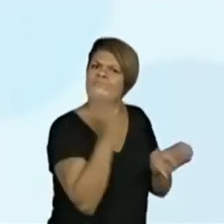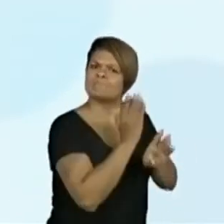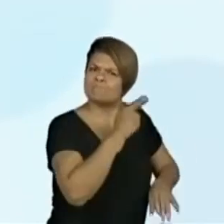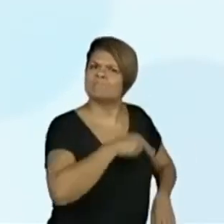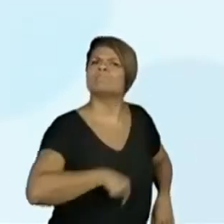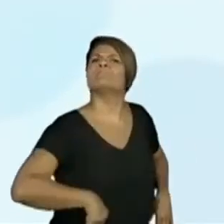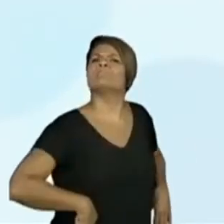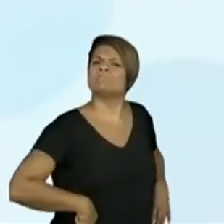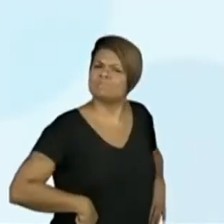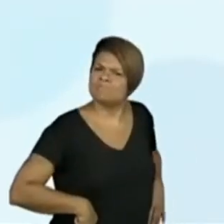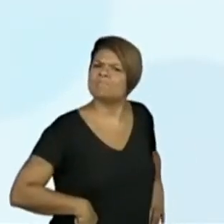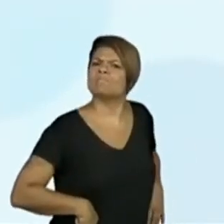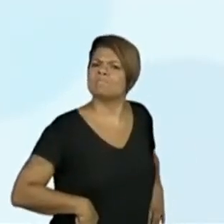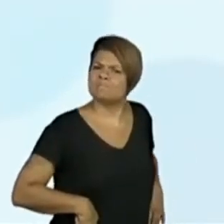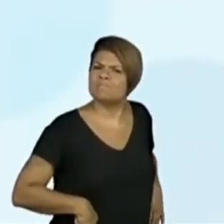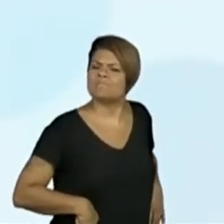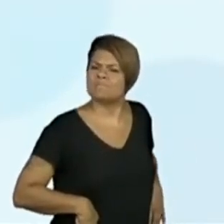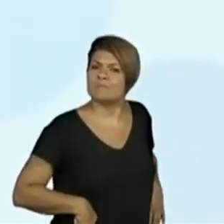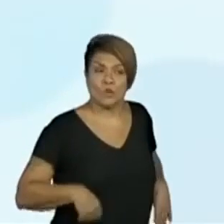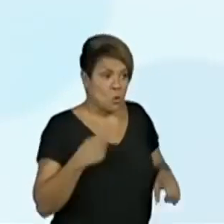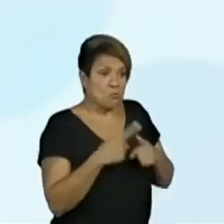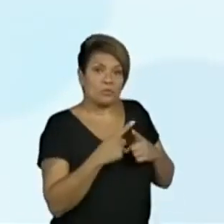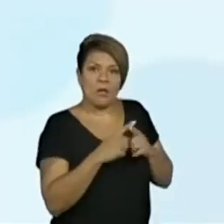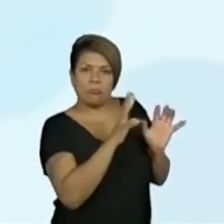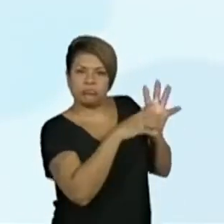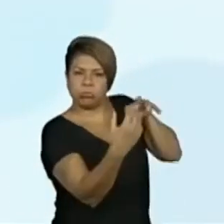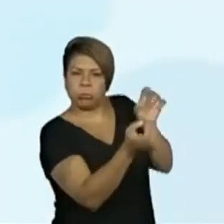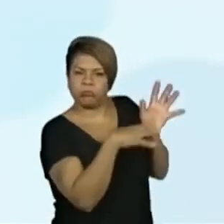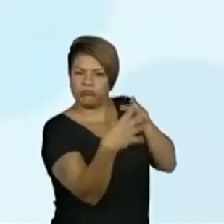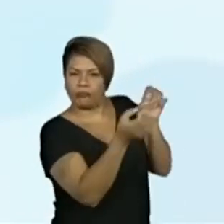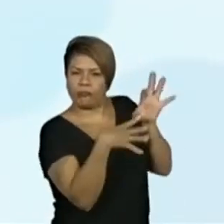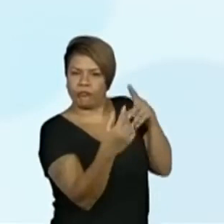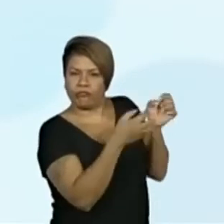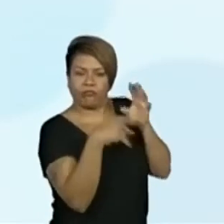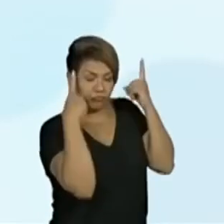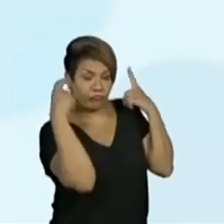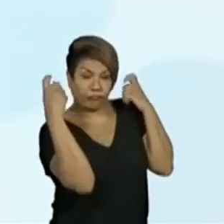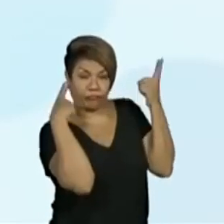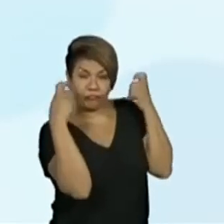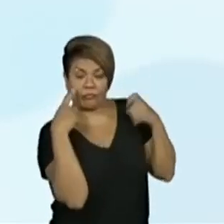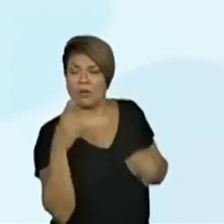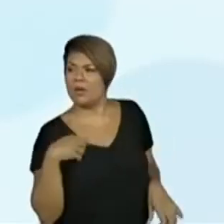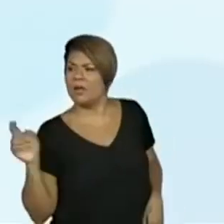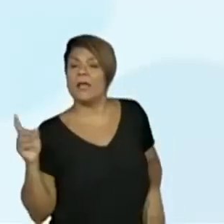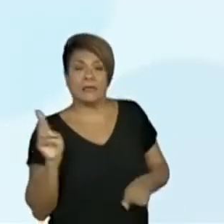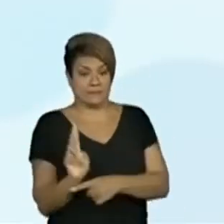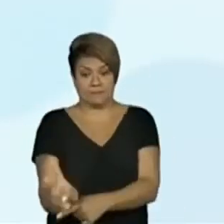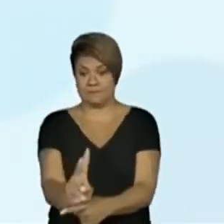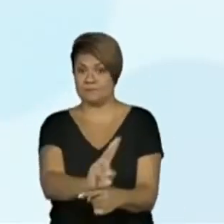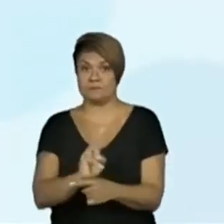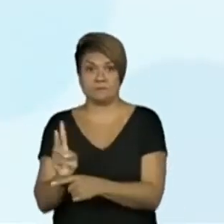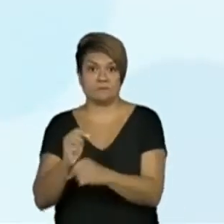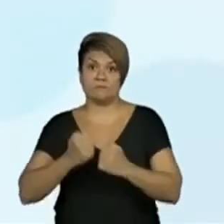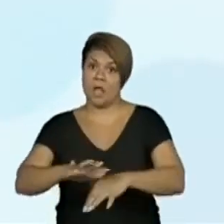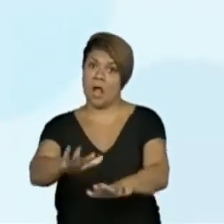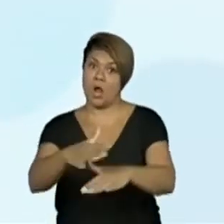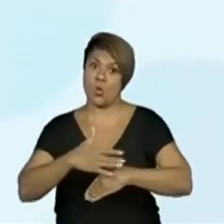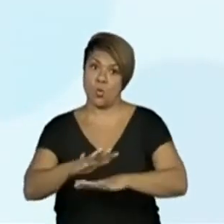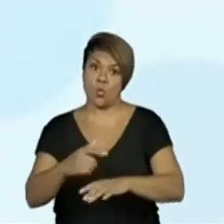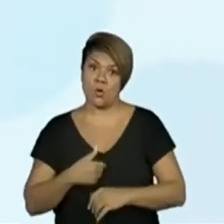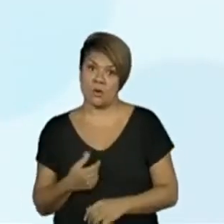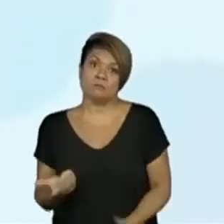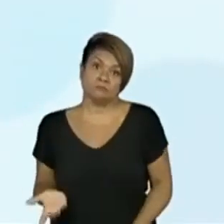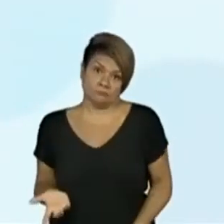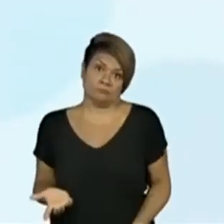uma moita se mexendo, um barulho em volta ali do lago. Ele teve que ir lá verificar. Ele é o guardião,